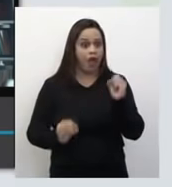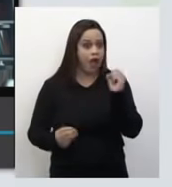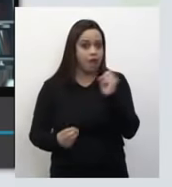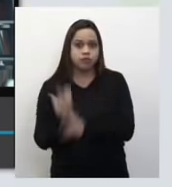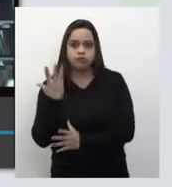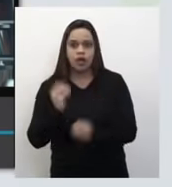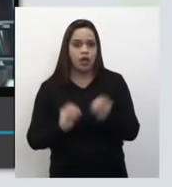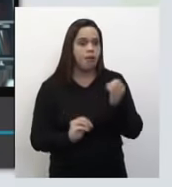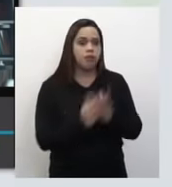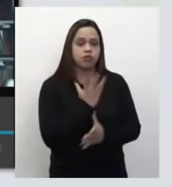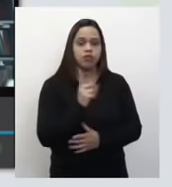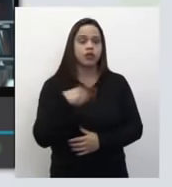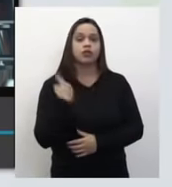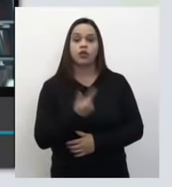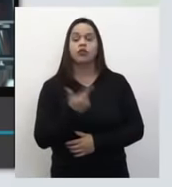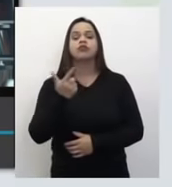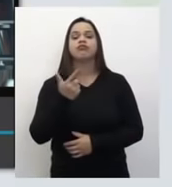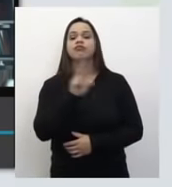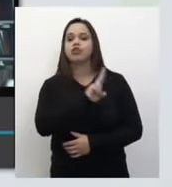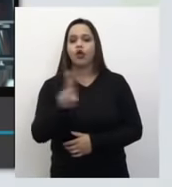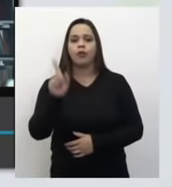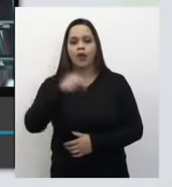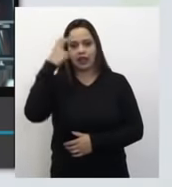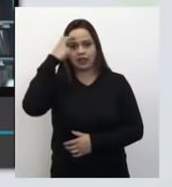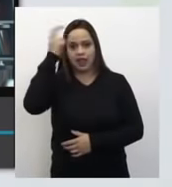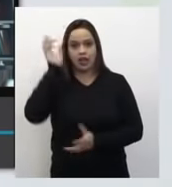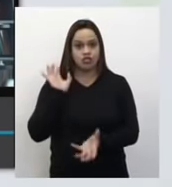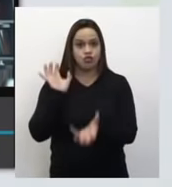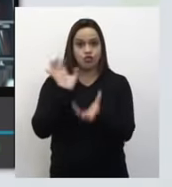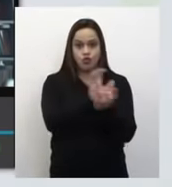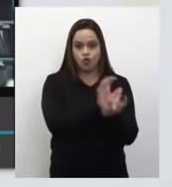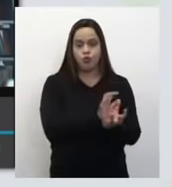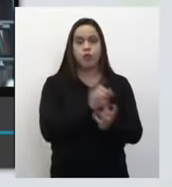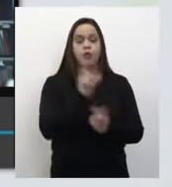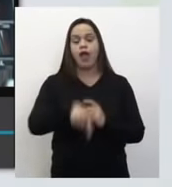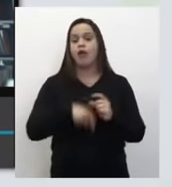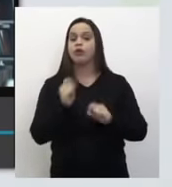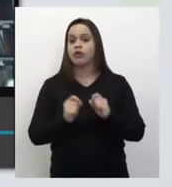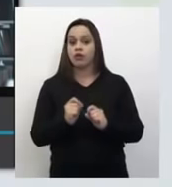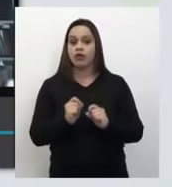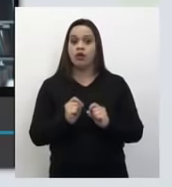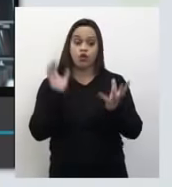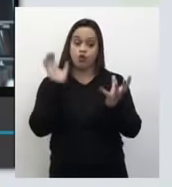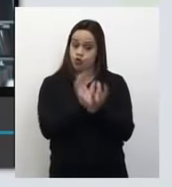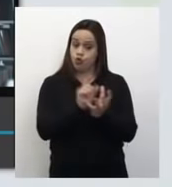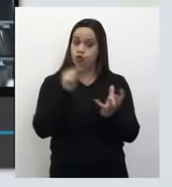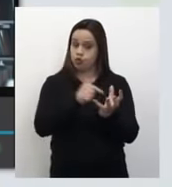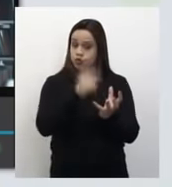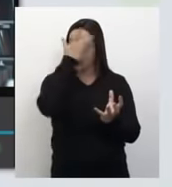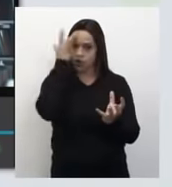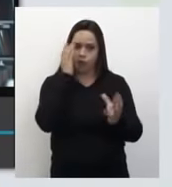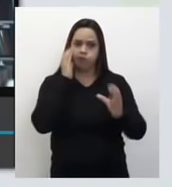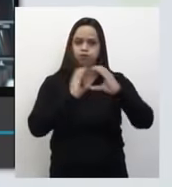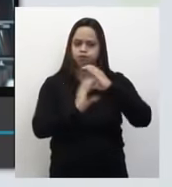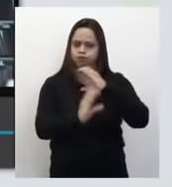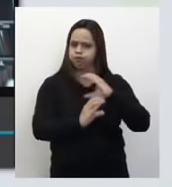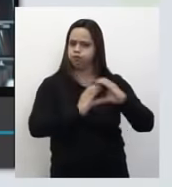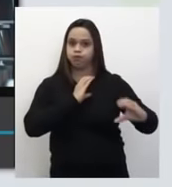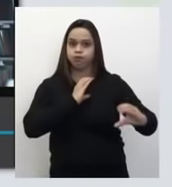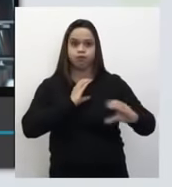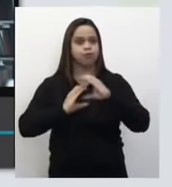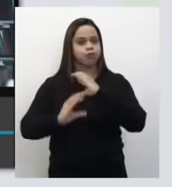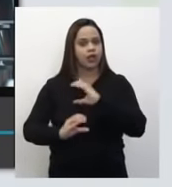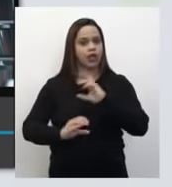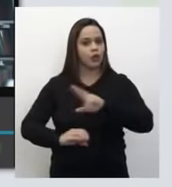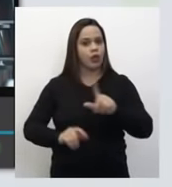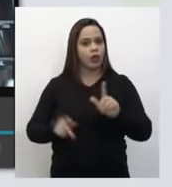gente chama isso de inteligência coletiva. Inteligência coletiva é quando um grupo de pessoas se comunica tão bem que é como se elas não fossem mais